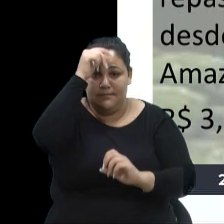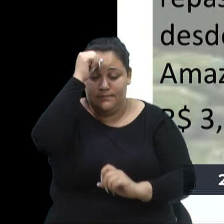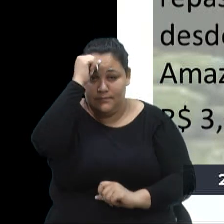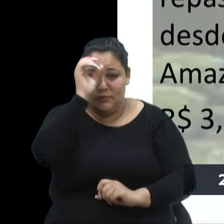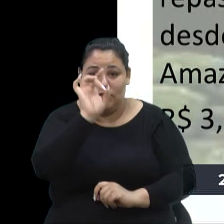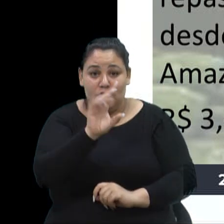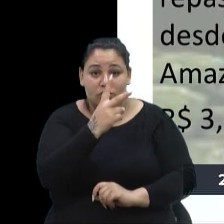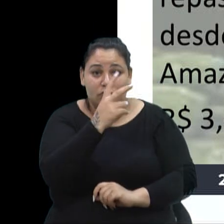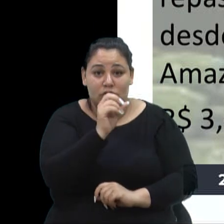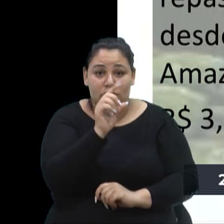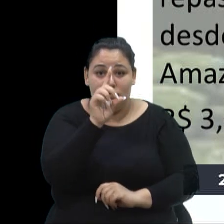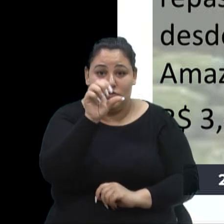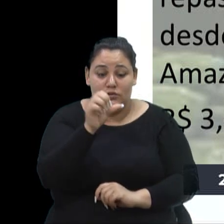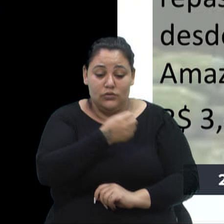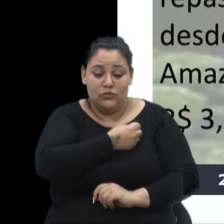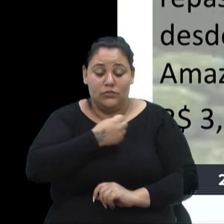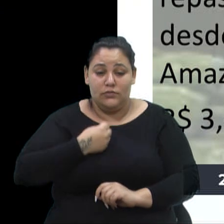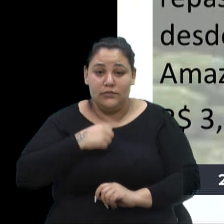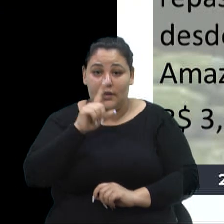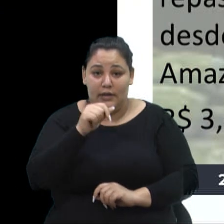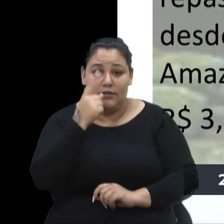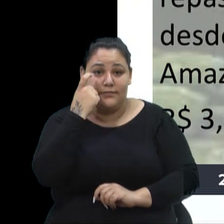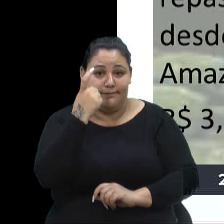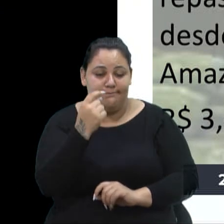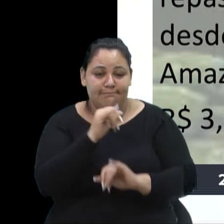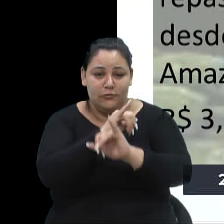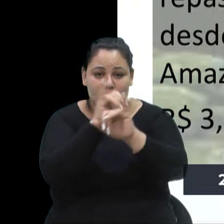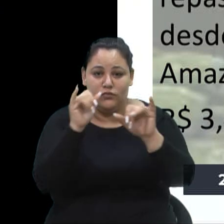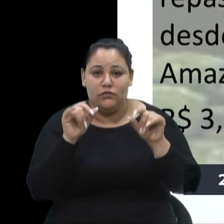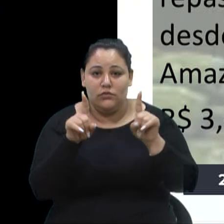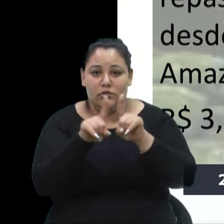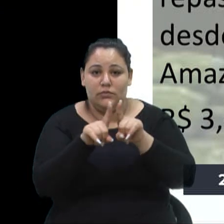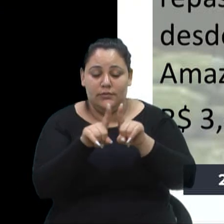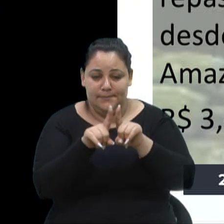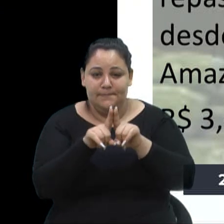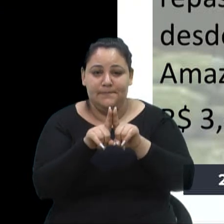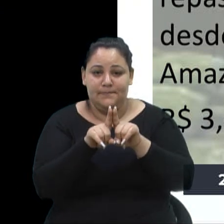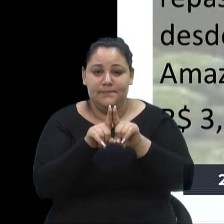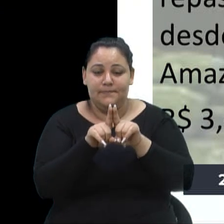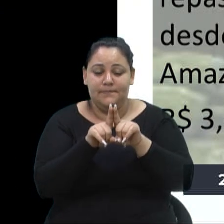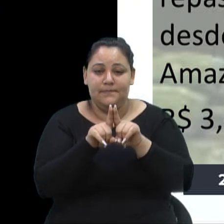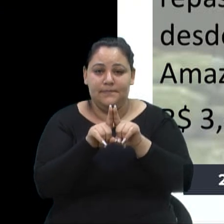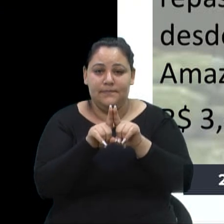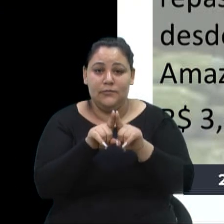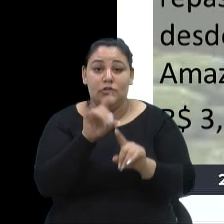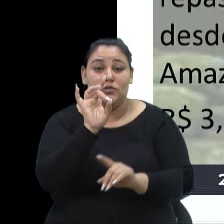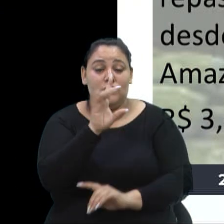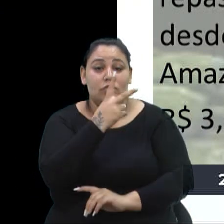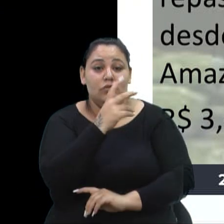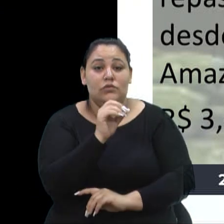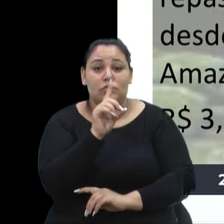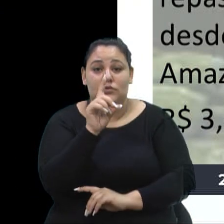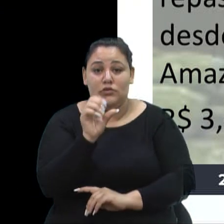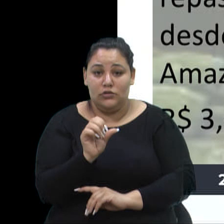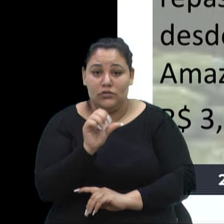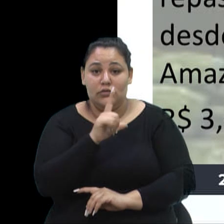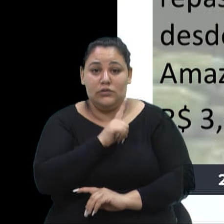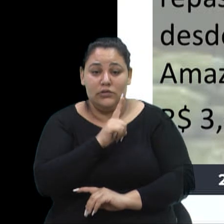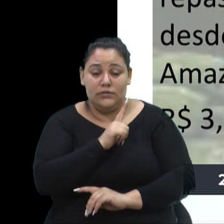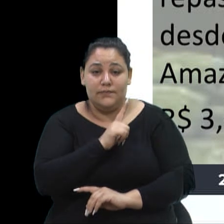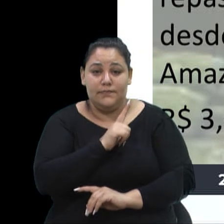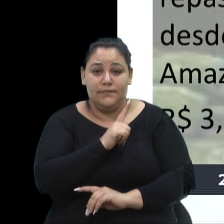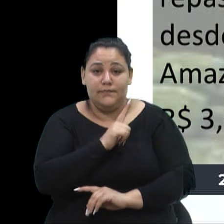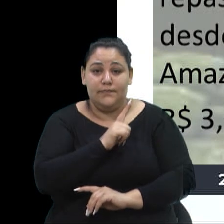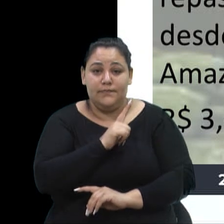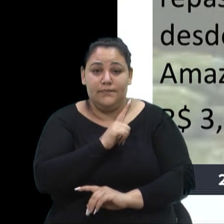esses números são interessantes que a gente divulgue e que faça a observação. Só em 2019 haviam sido suspensos